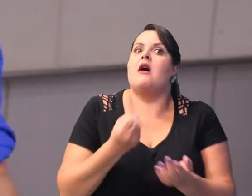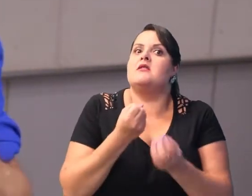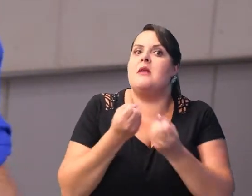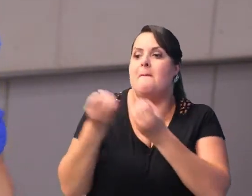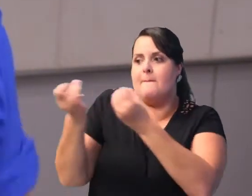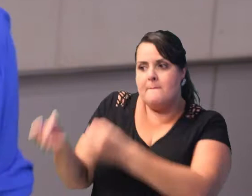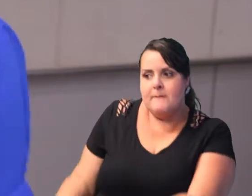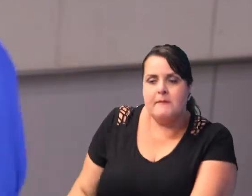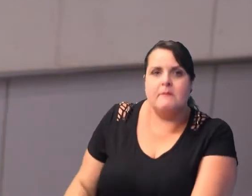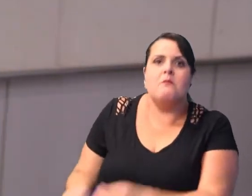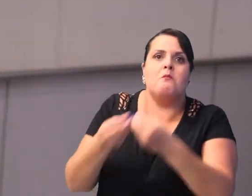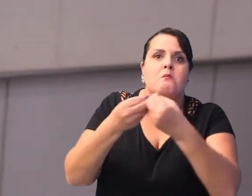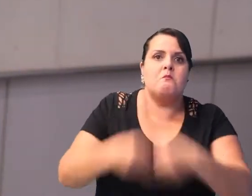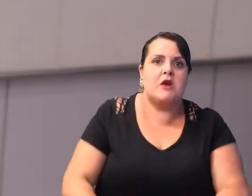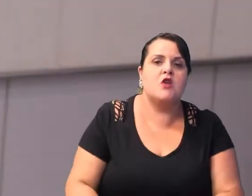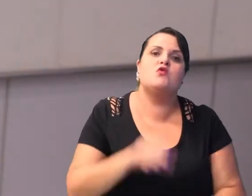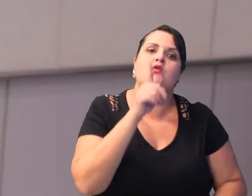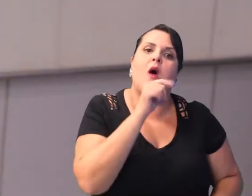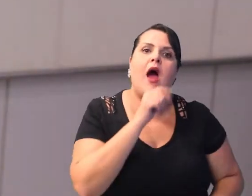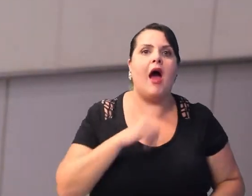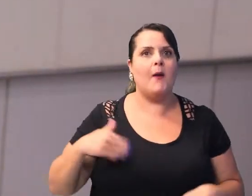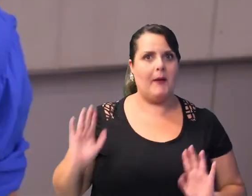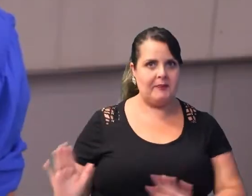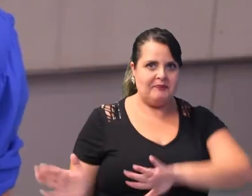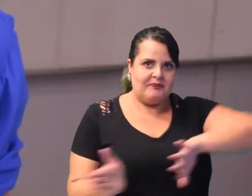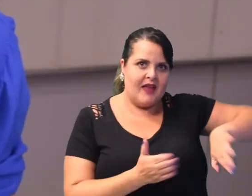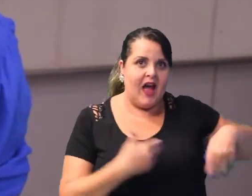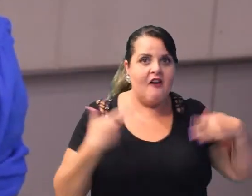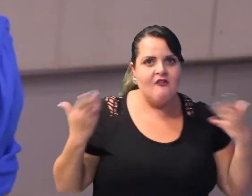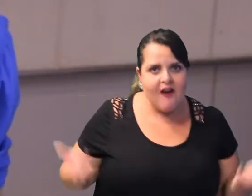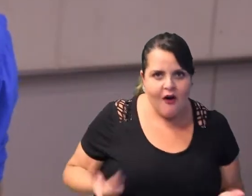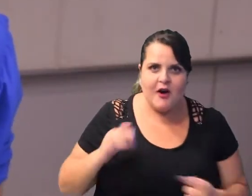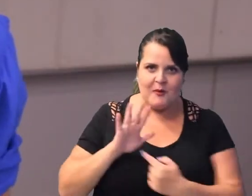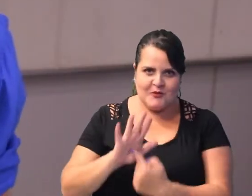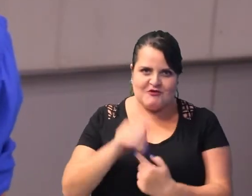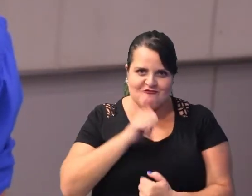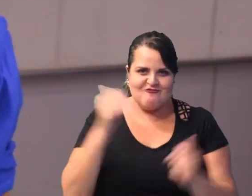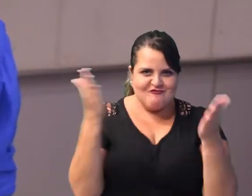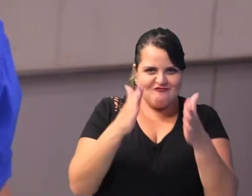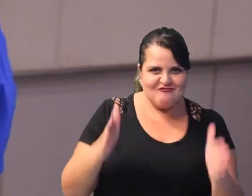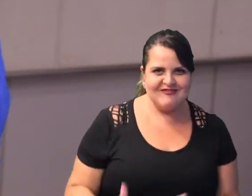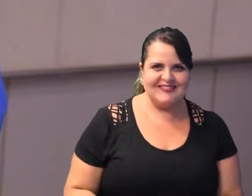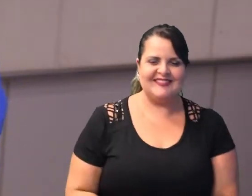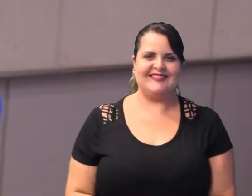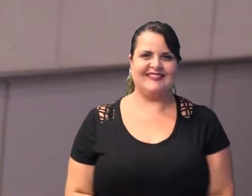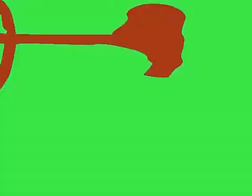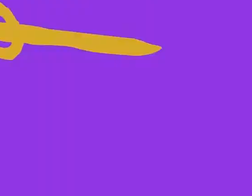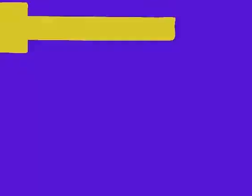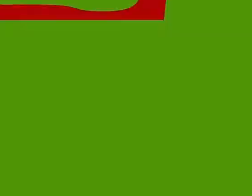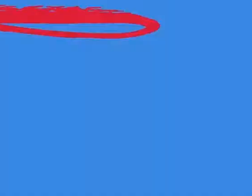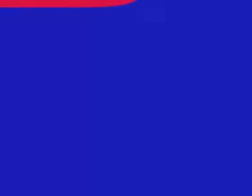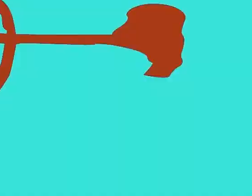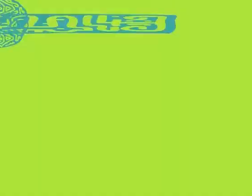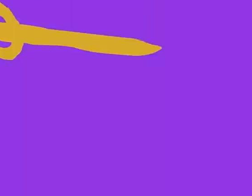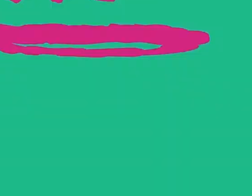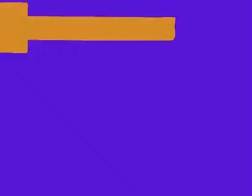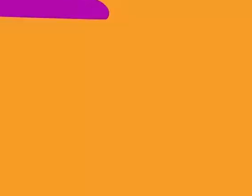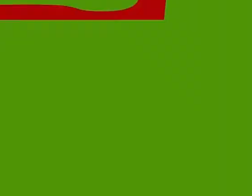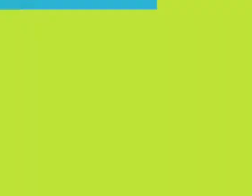produto que eu indiquei achei superlegal e veste super bem com parar de falar pra entrar mulher bonita no programa para dar mais audiência aqui